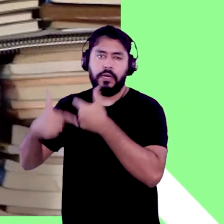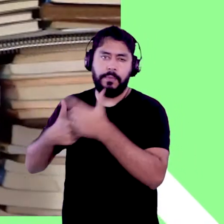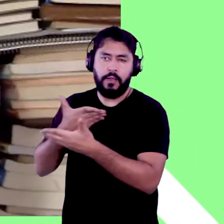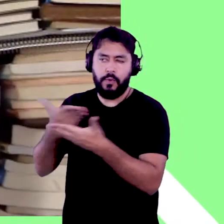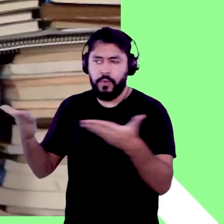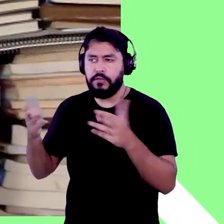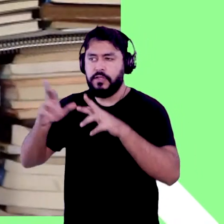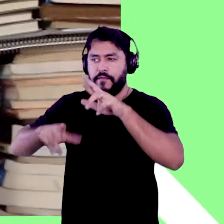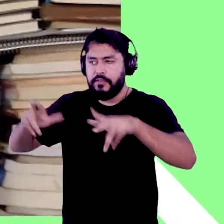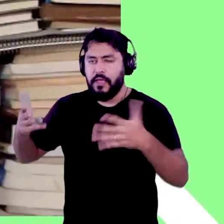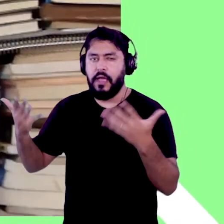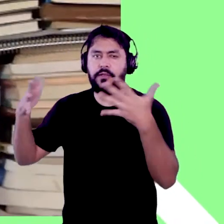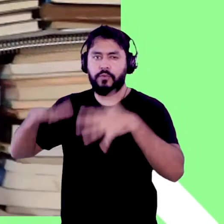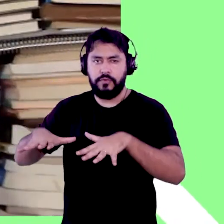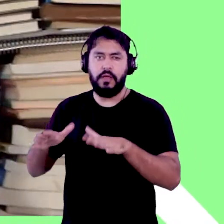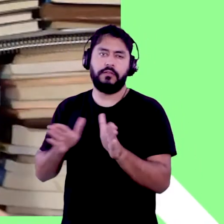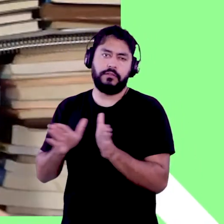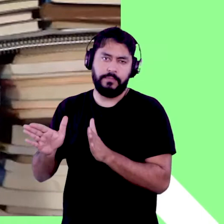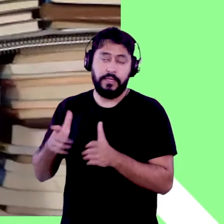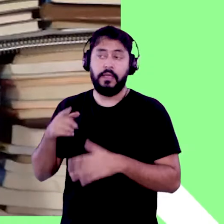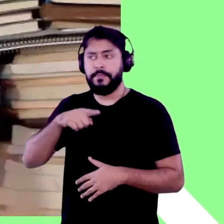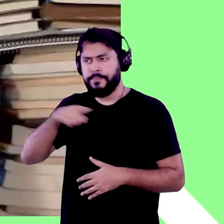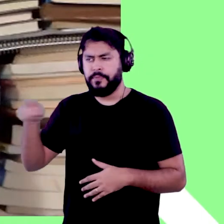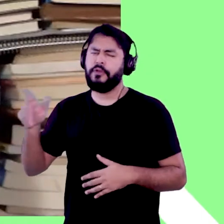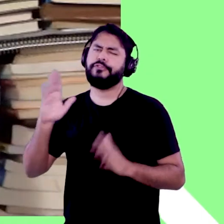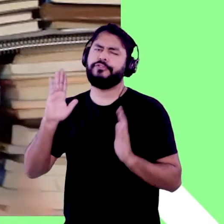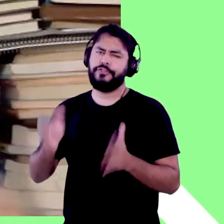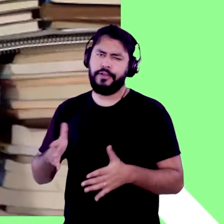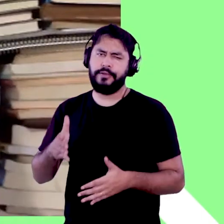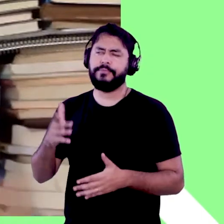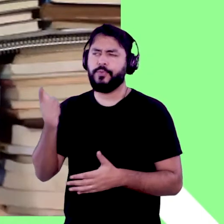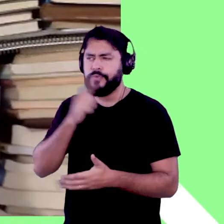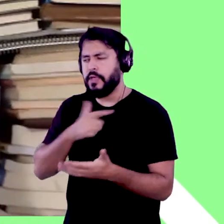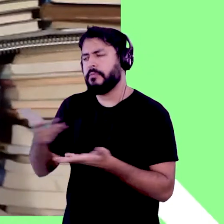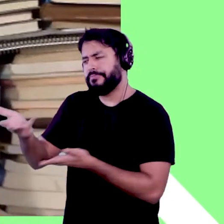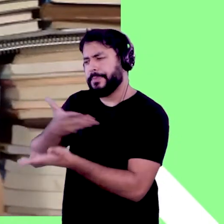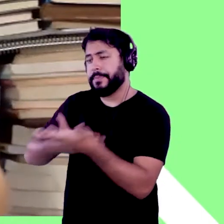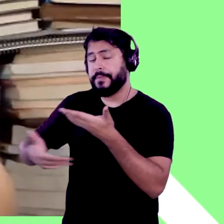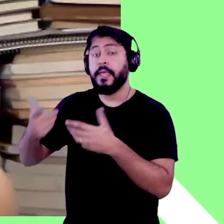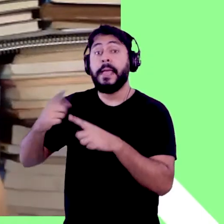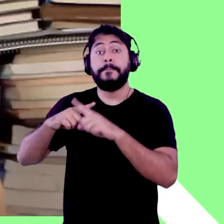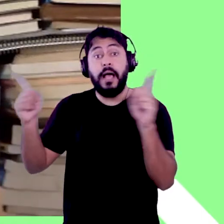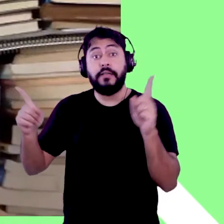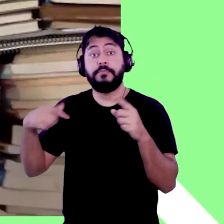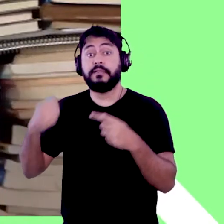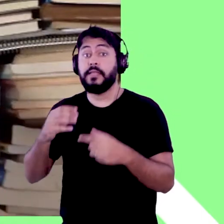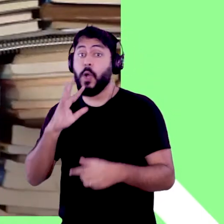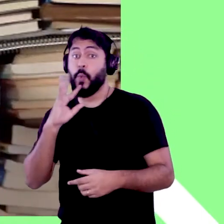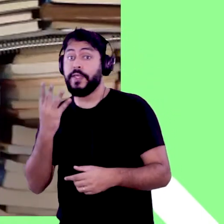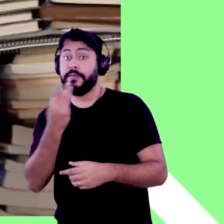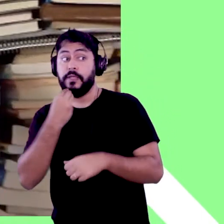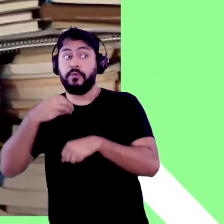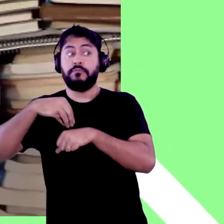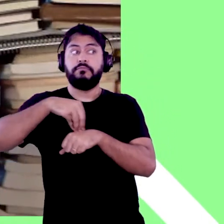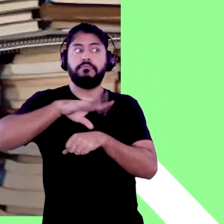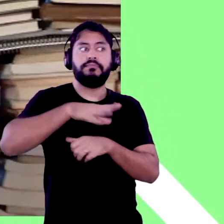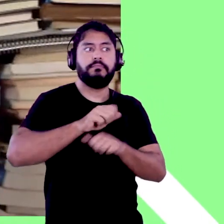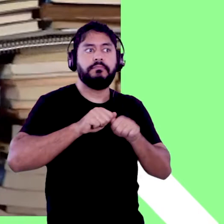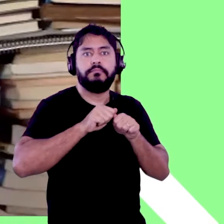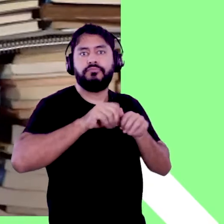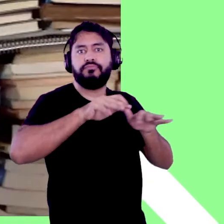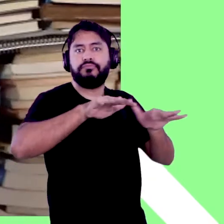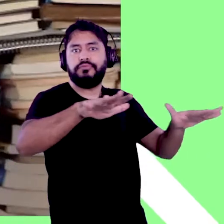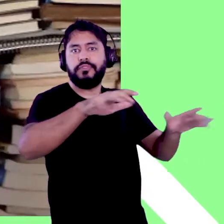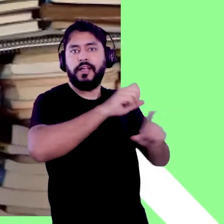diversidade, inclusão e acessibilidade, a gente realmente conseguir trazer esse conhecimento para fora, né? Conseguir realmente fazer